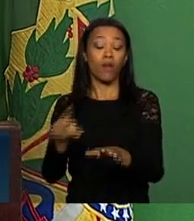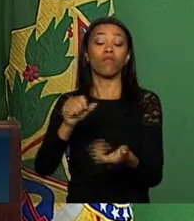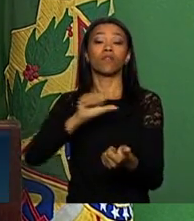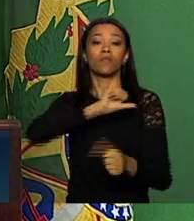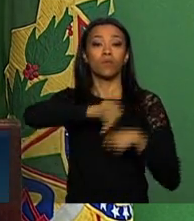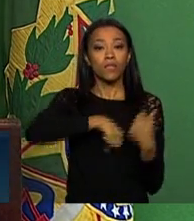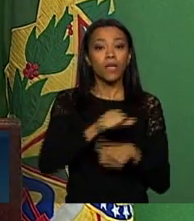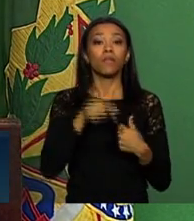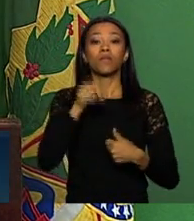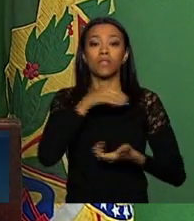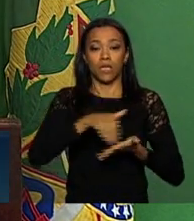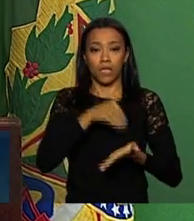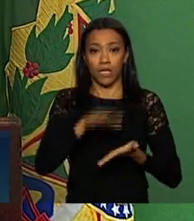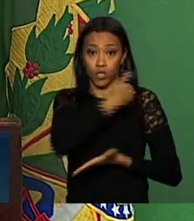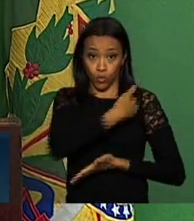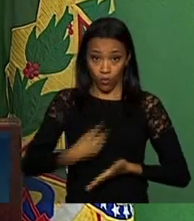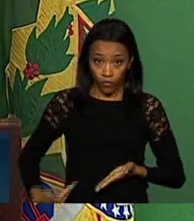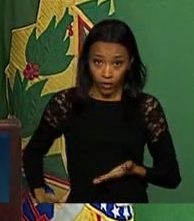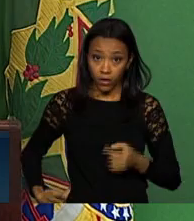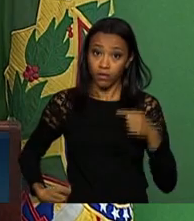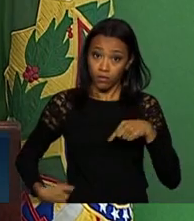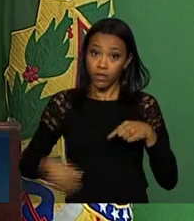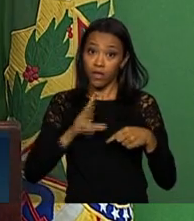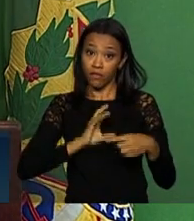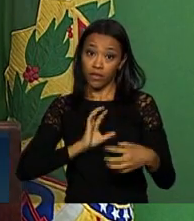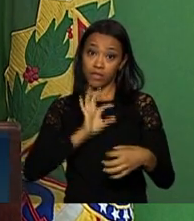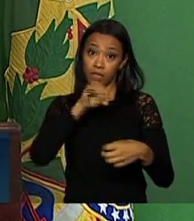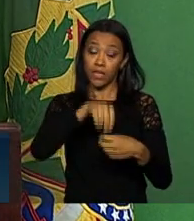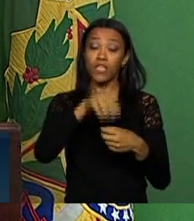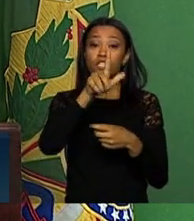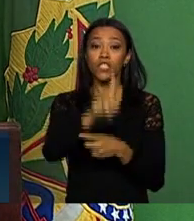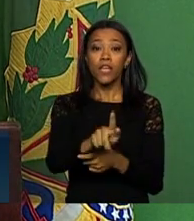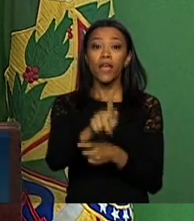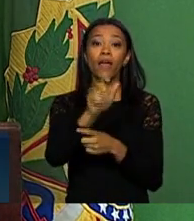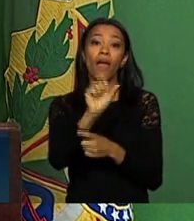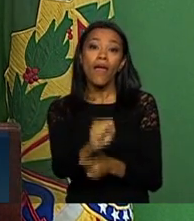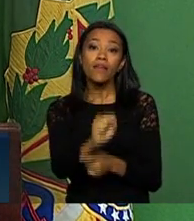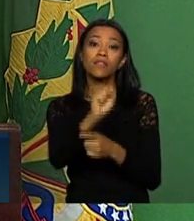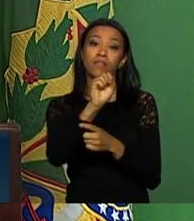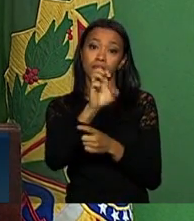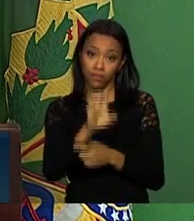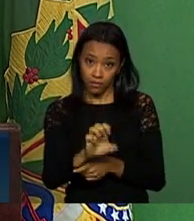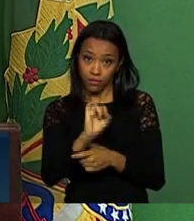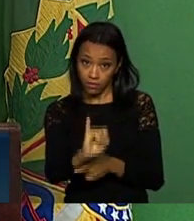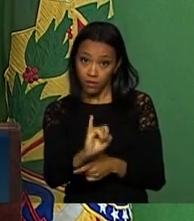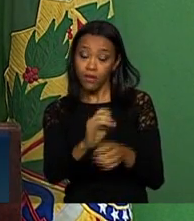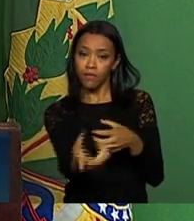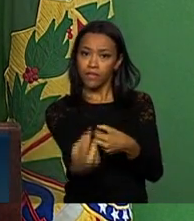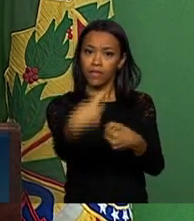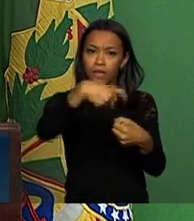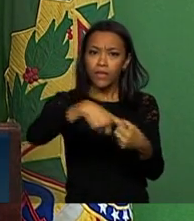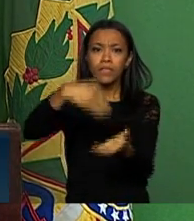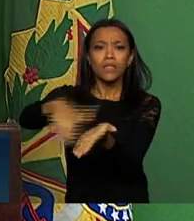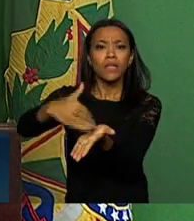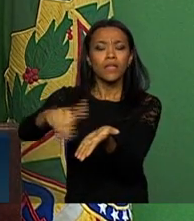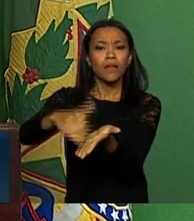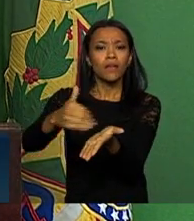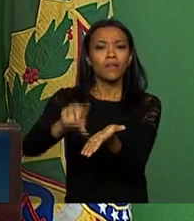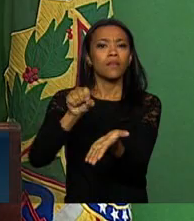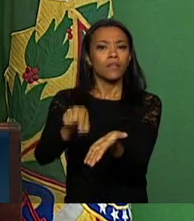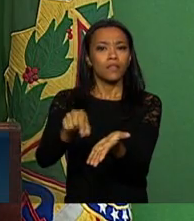governo e será integrada então pelo GSI para secretaria da mico e pequena empresa e pela secretaria de